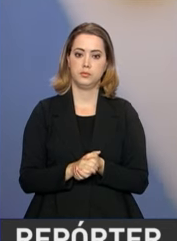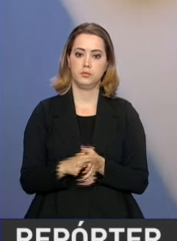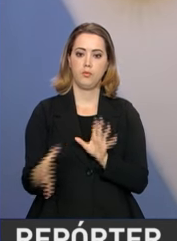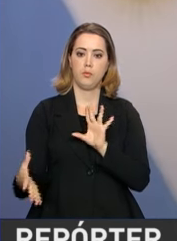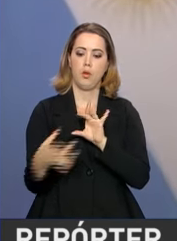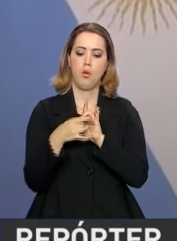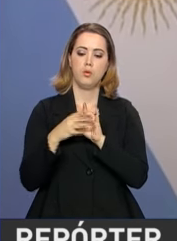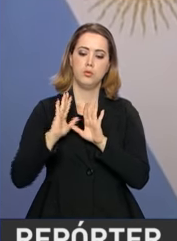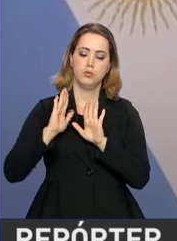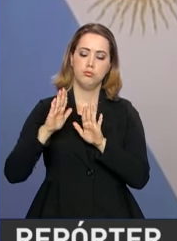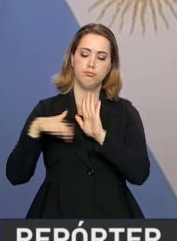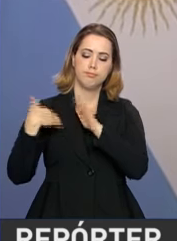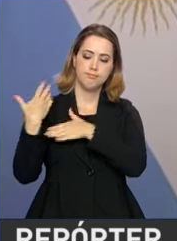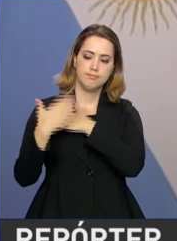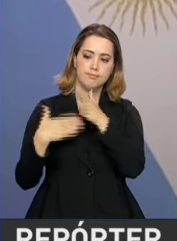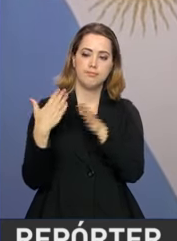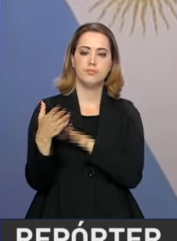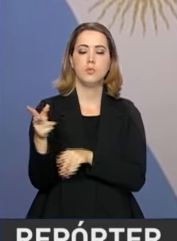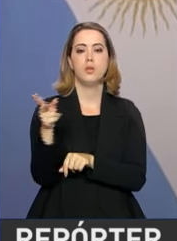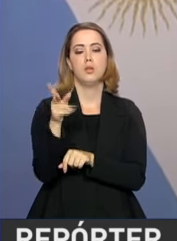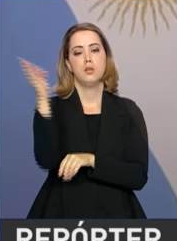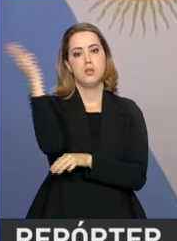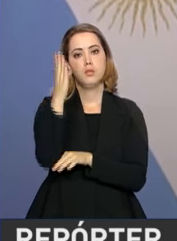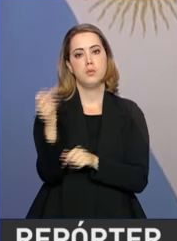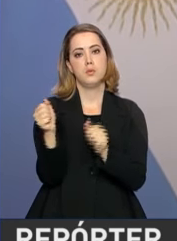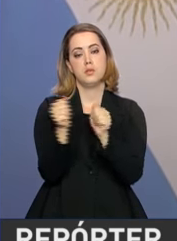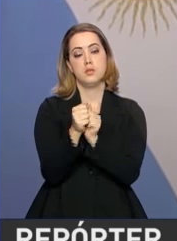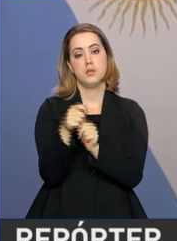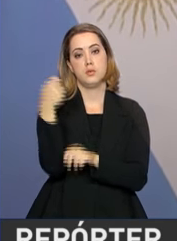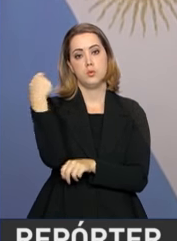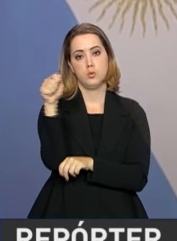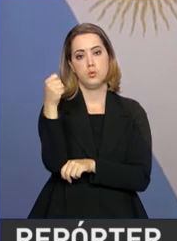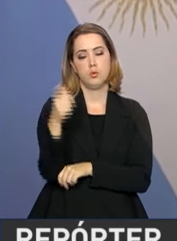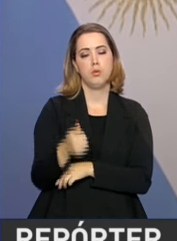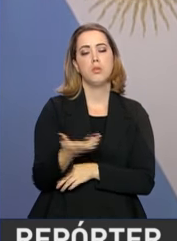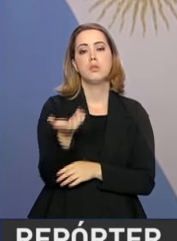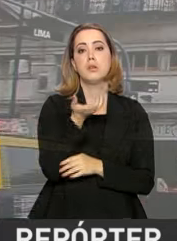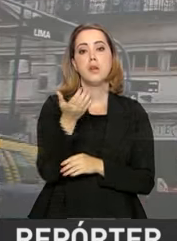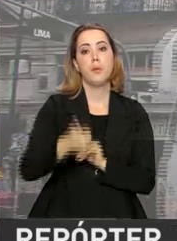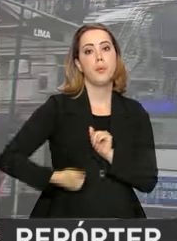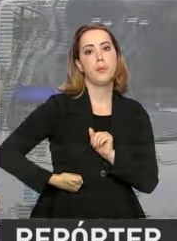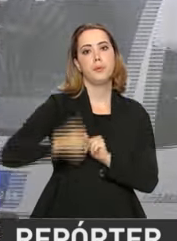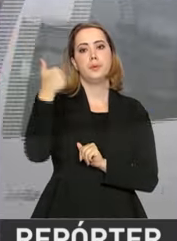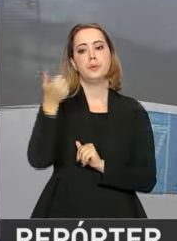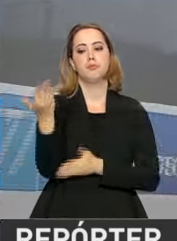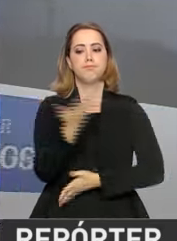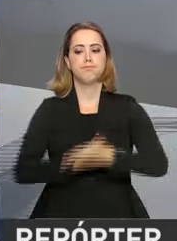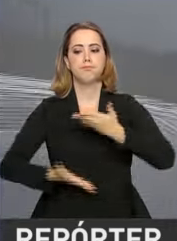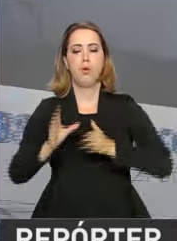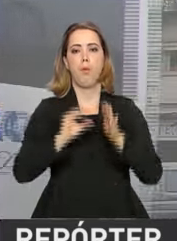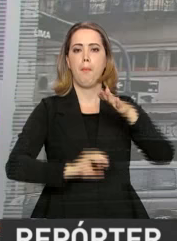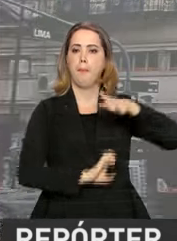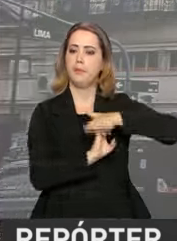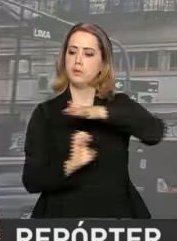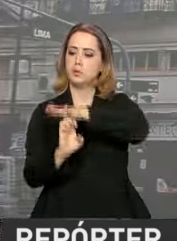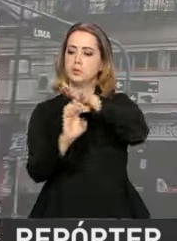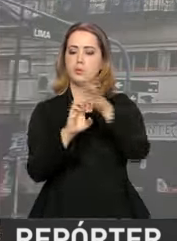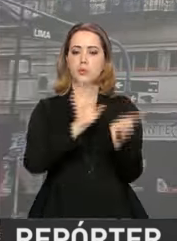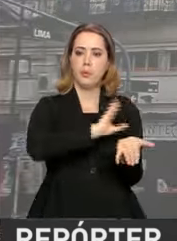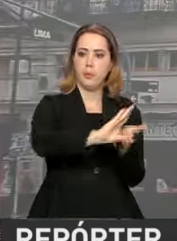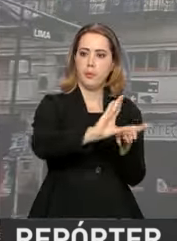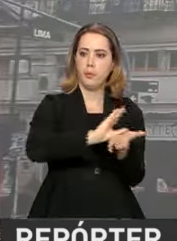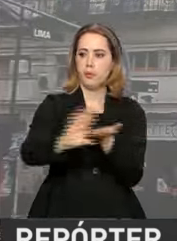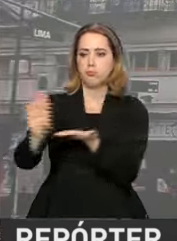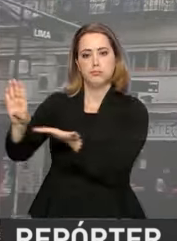Parceiros tradicionais, Brasil e Argentina, querem ampliar o fluxo de comércio e investimentos. O assunto foi discutido entre os presidentes